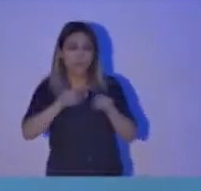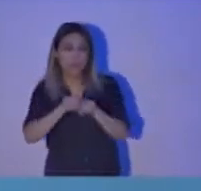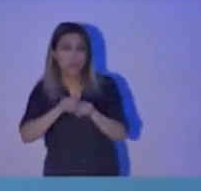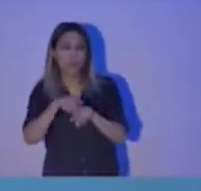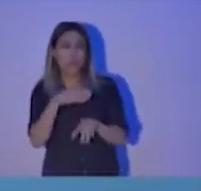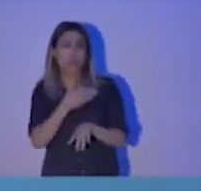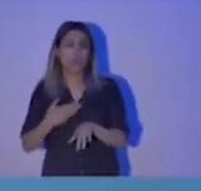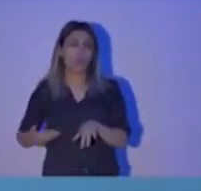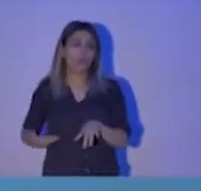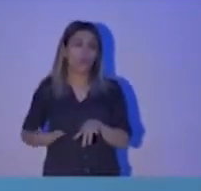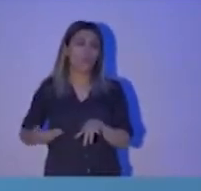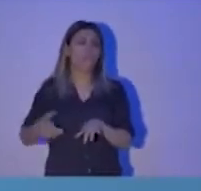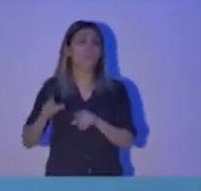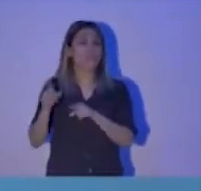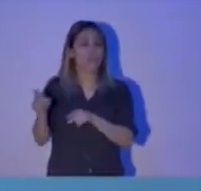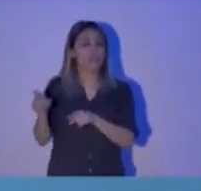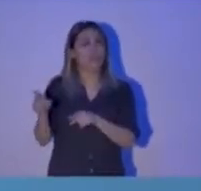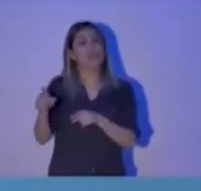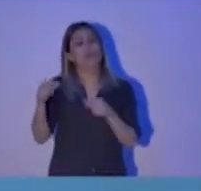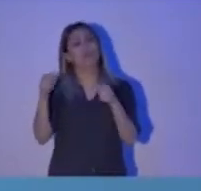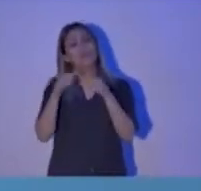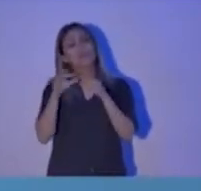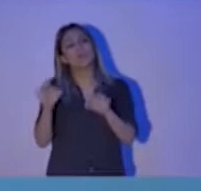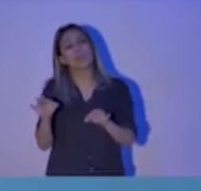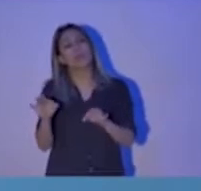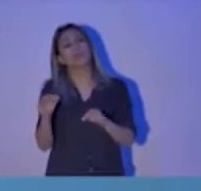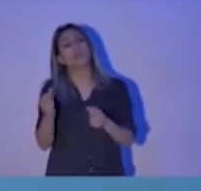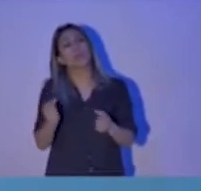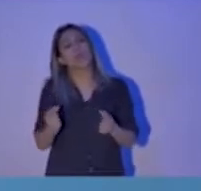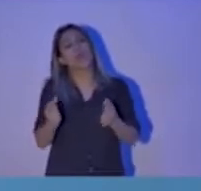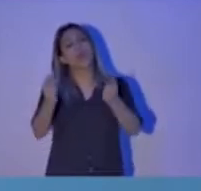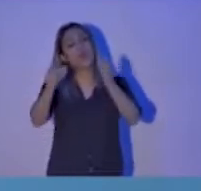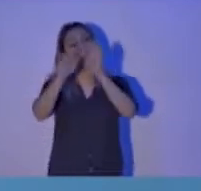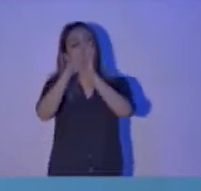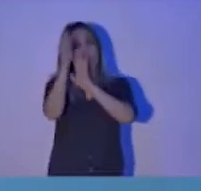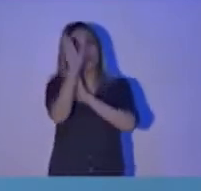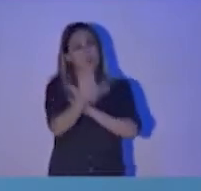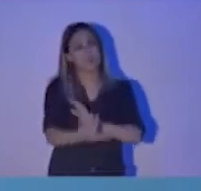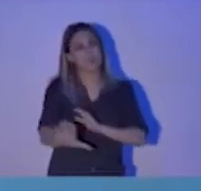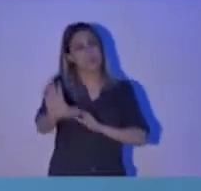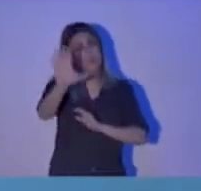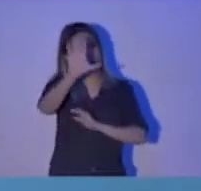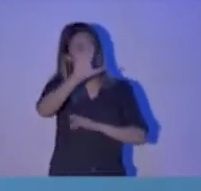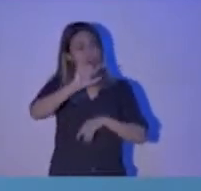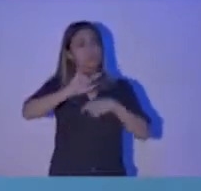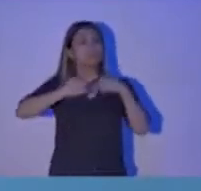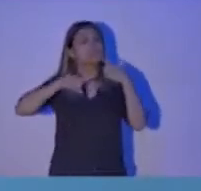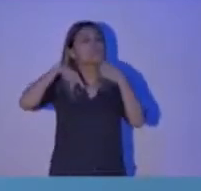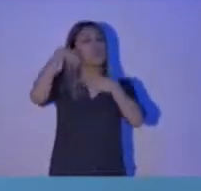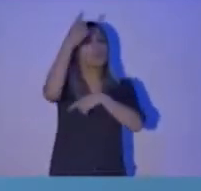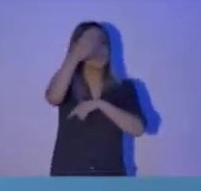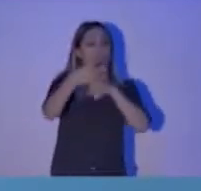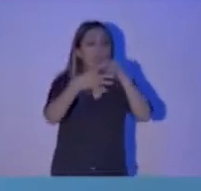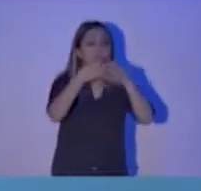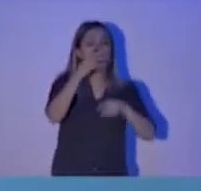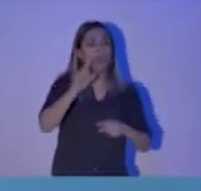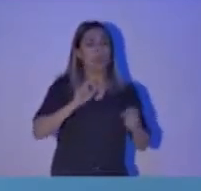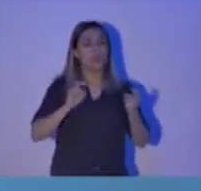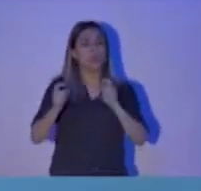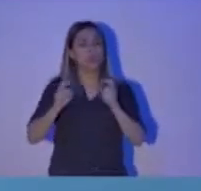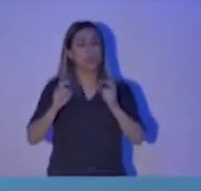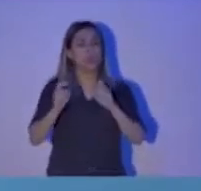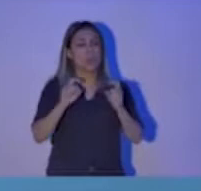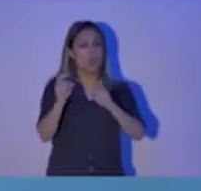realidade fiscal e econômica do país para que a gente consiga caminhar com isso. Haverá mais 4, salvo engano, audiências, foi o que Dorinha